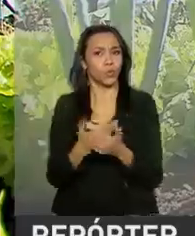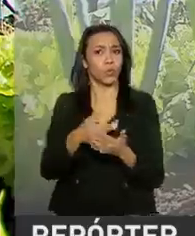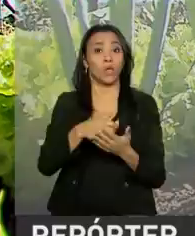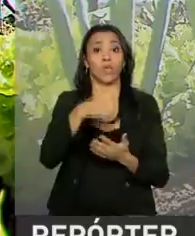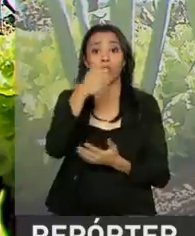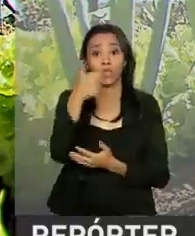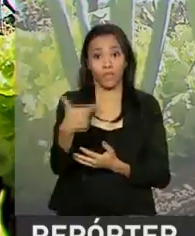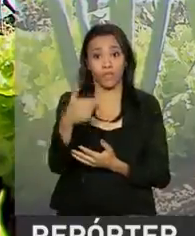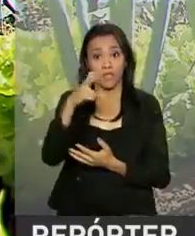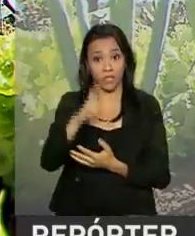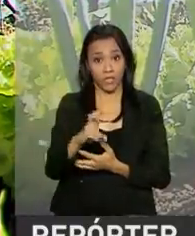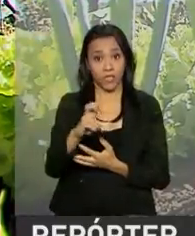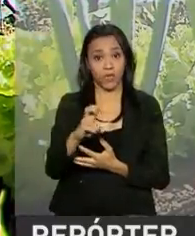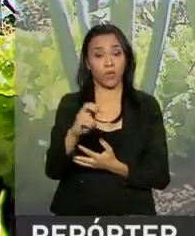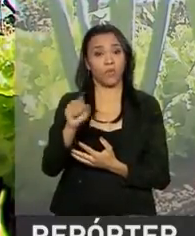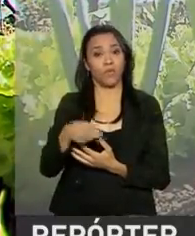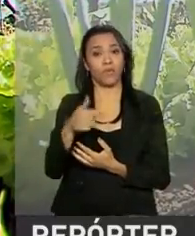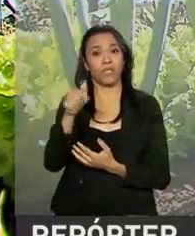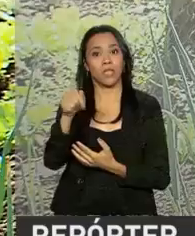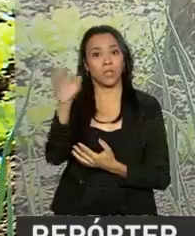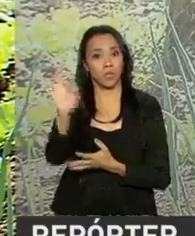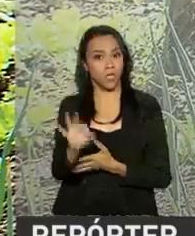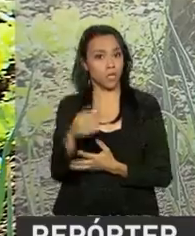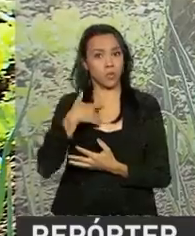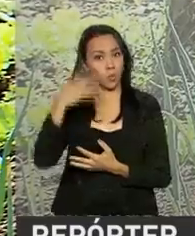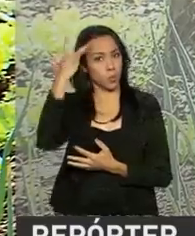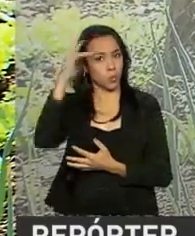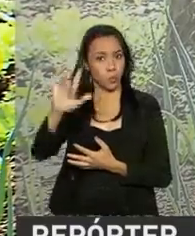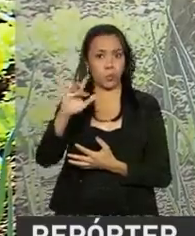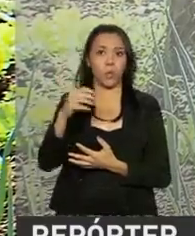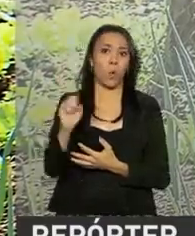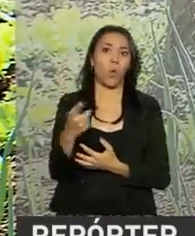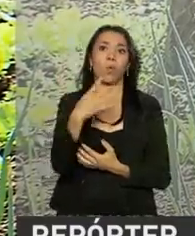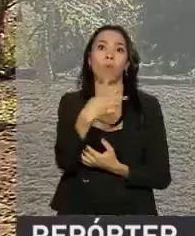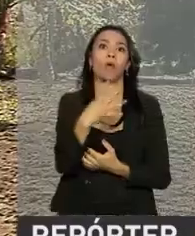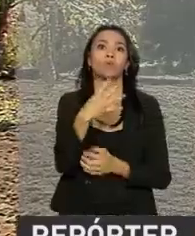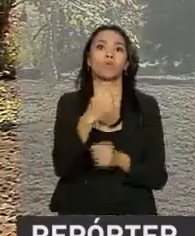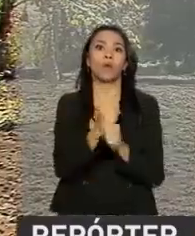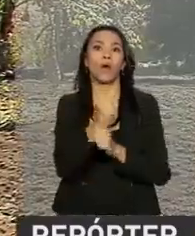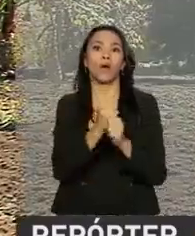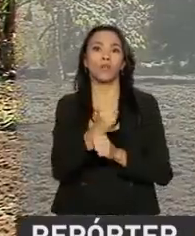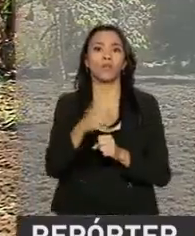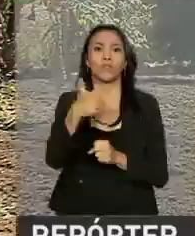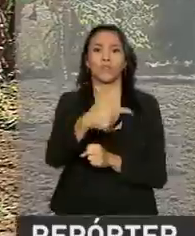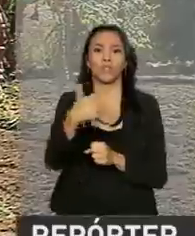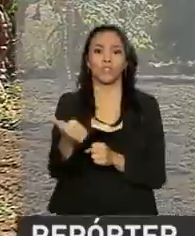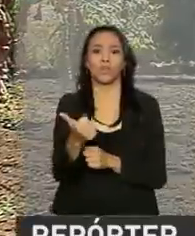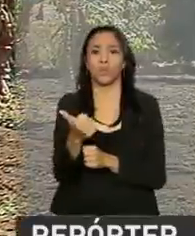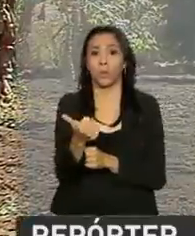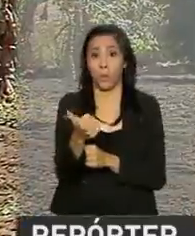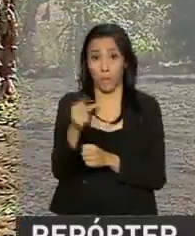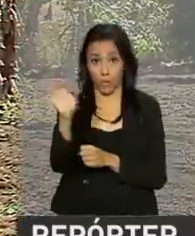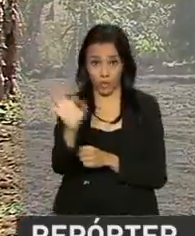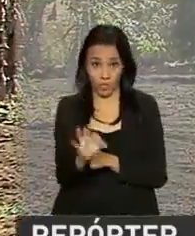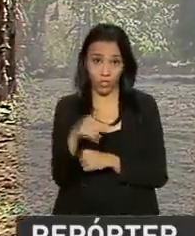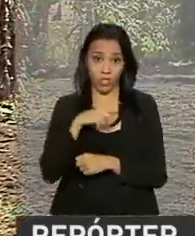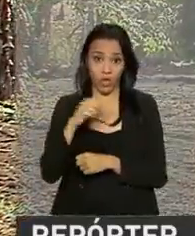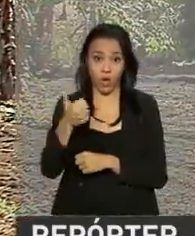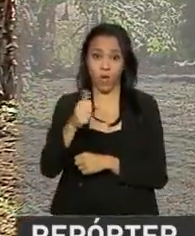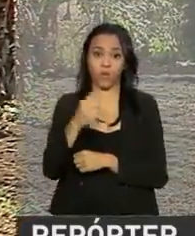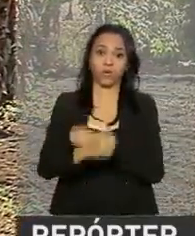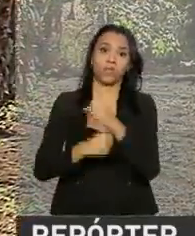por cento não tinham instruções ou menos de quatro anos 21 ele por cento tinham 11 anos